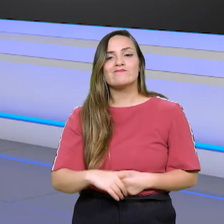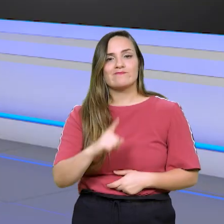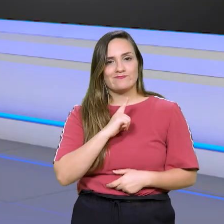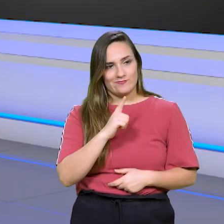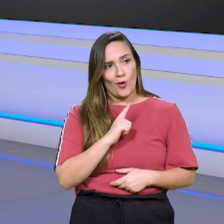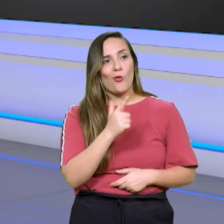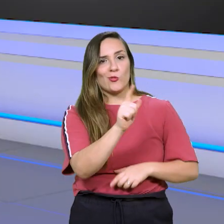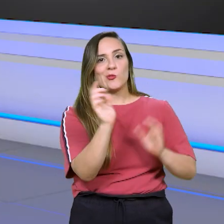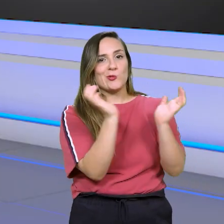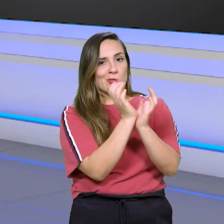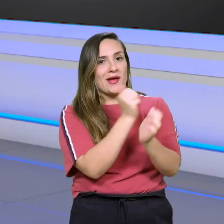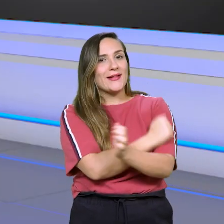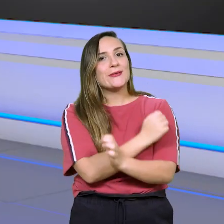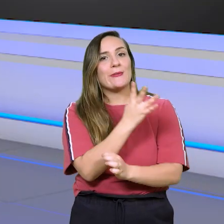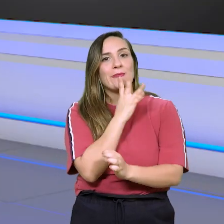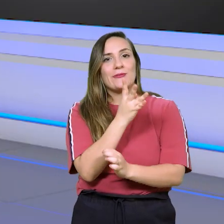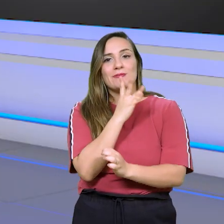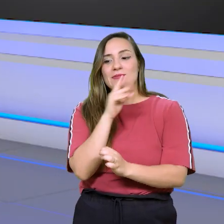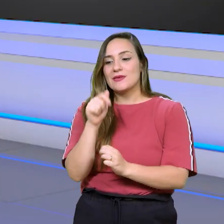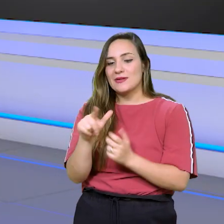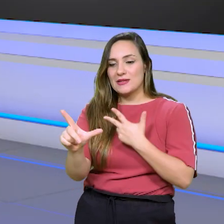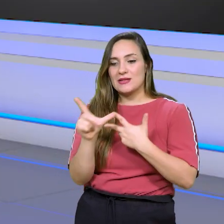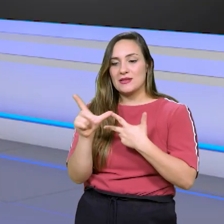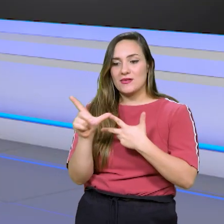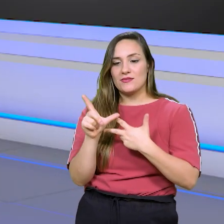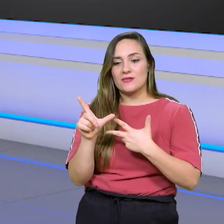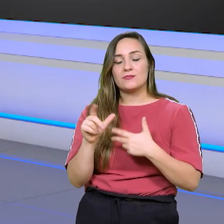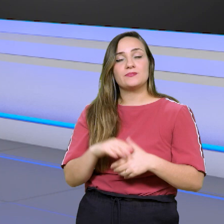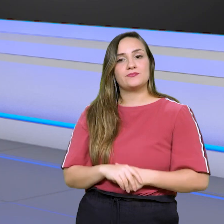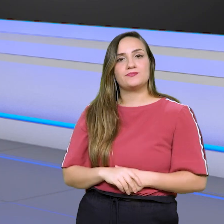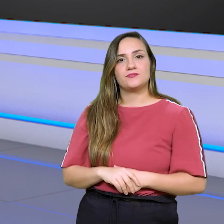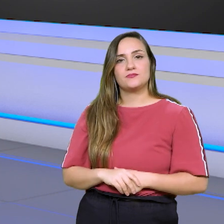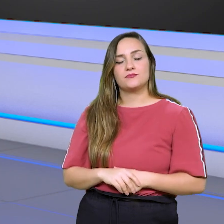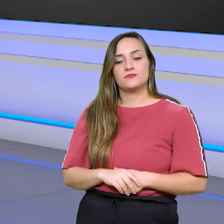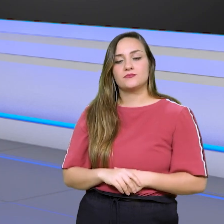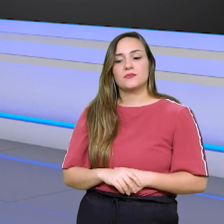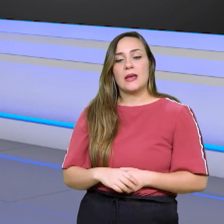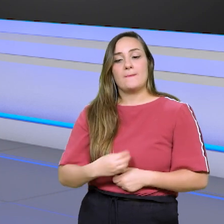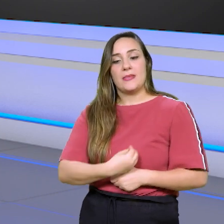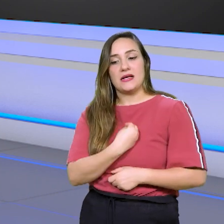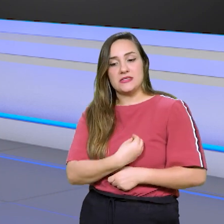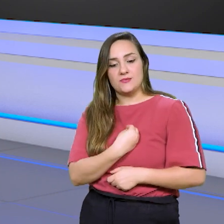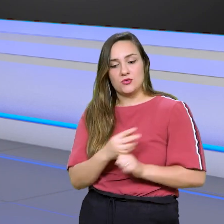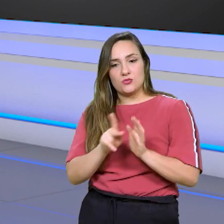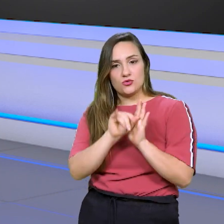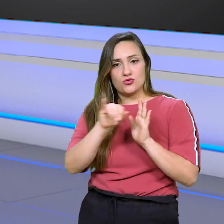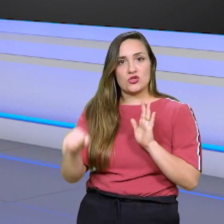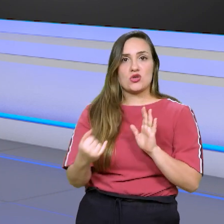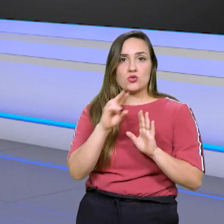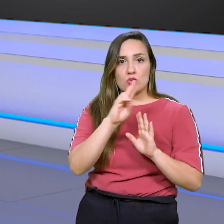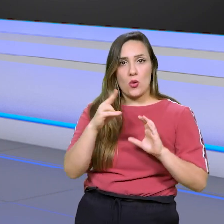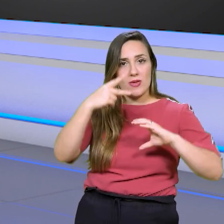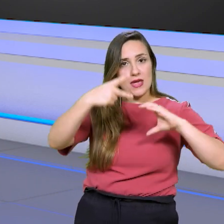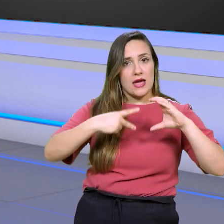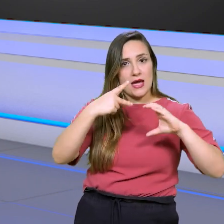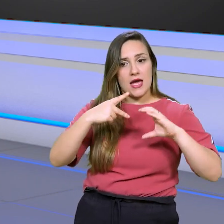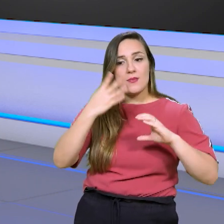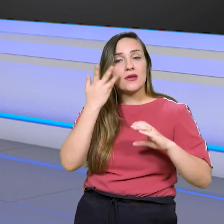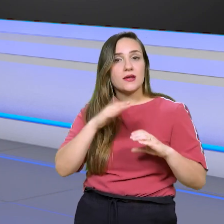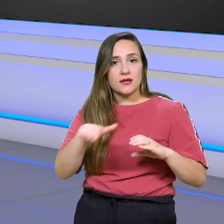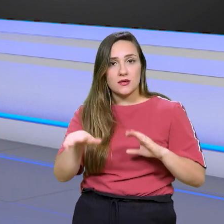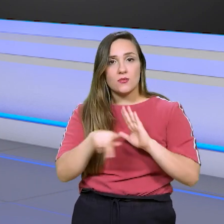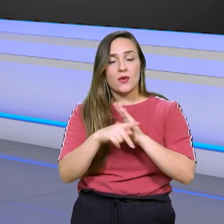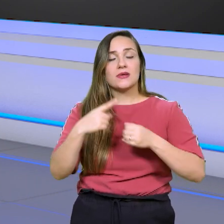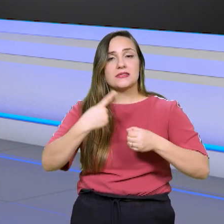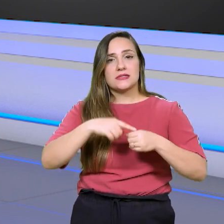Mais um grupo de alunos conheceu as dependências do Poder Legislativo Estadual. Eles fazem parte do programa Câmara Mirim,